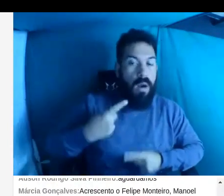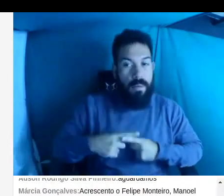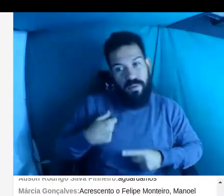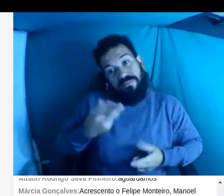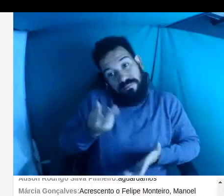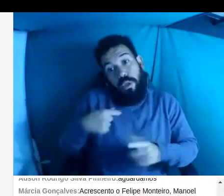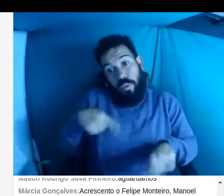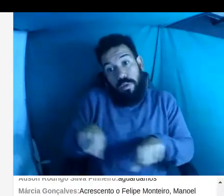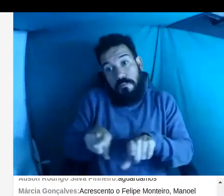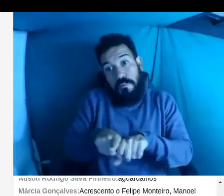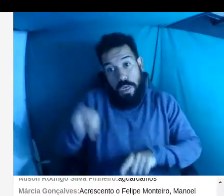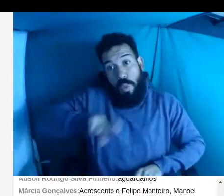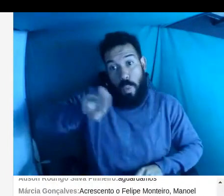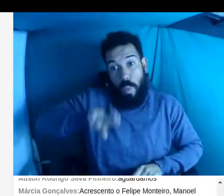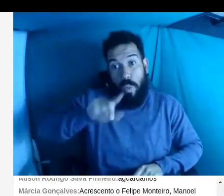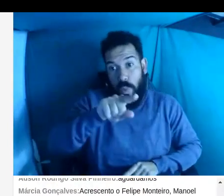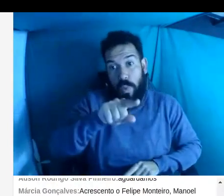também,